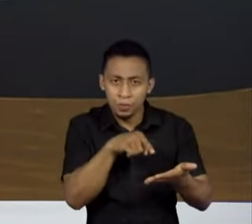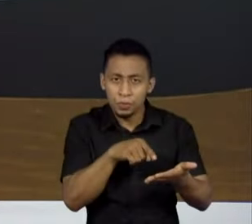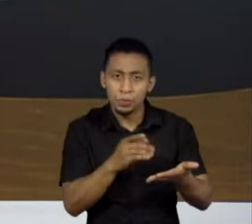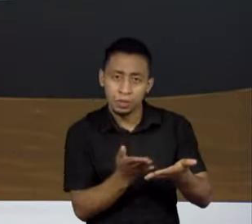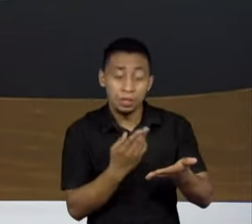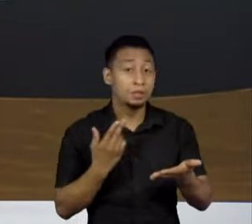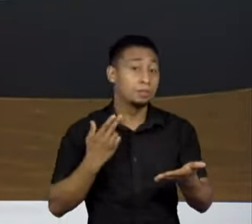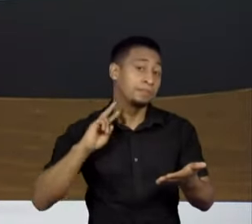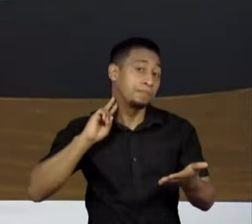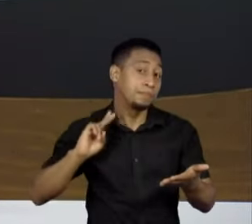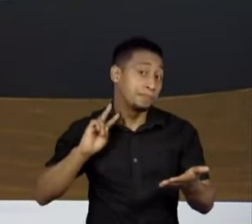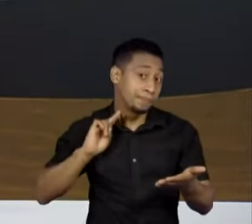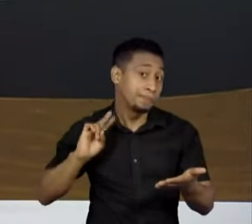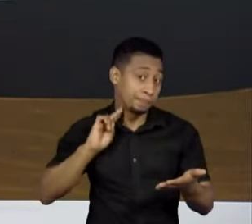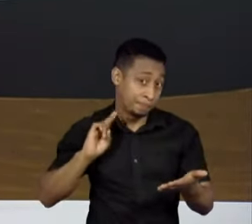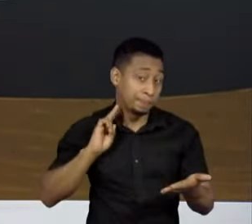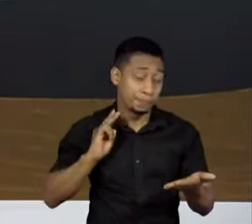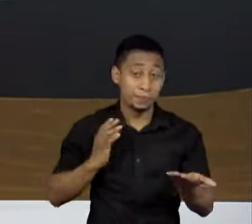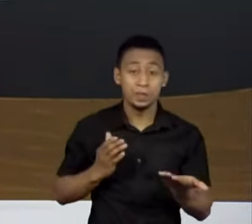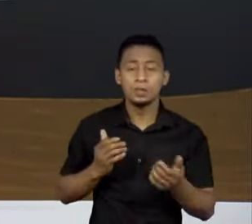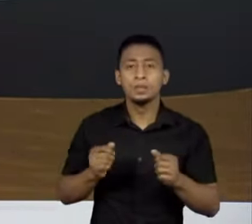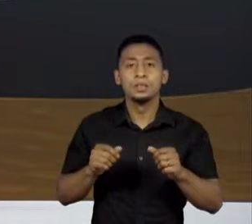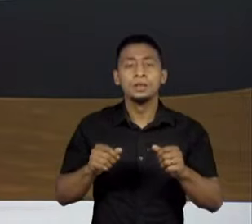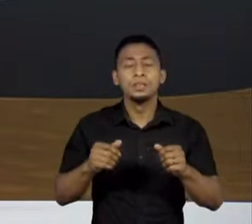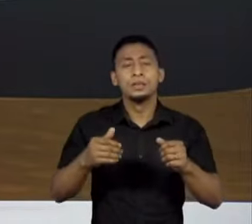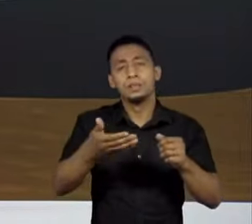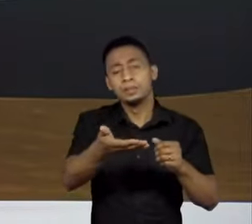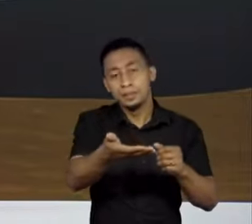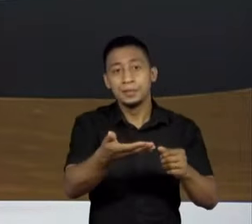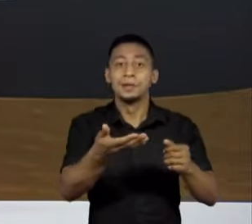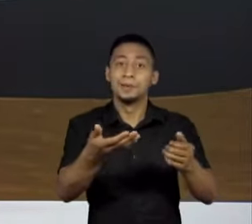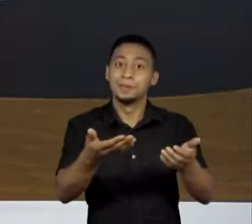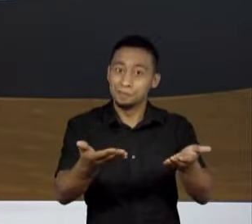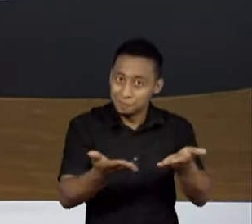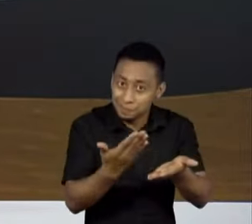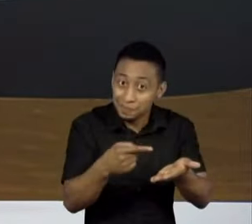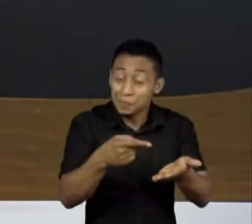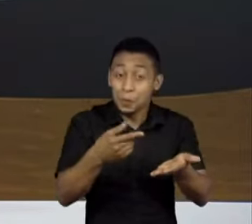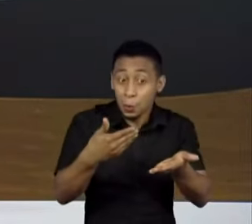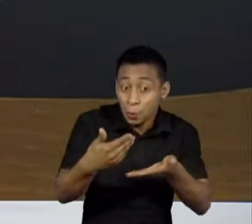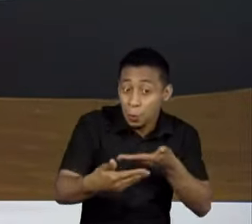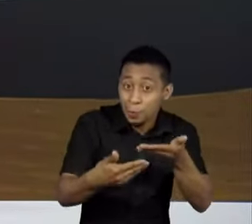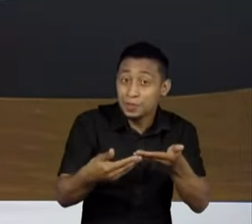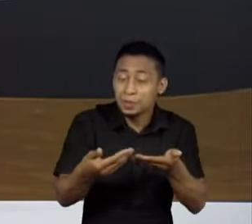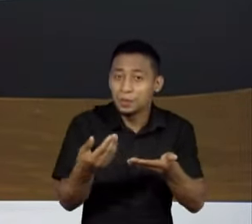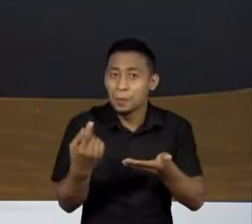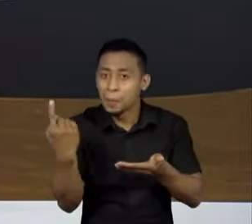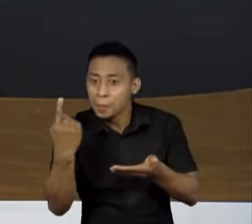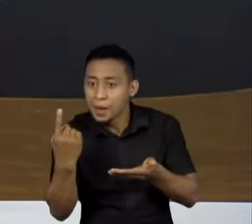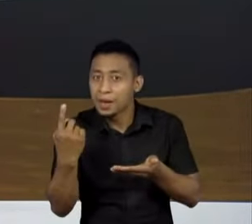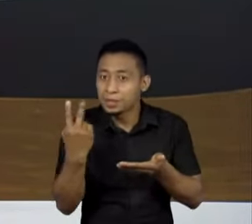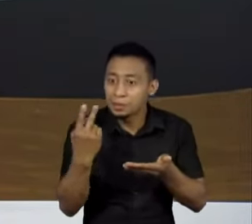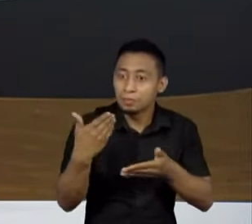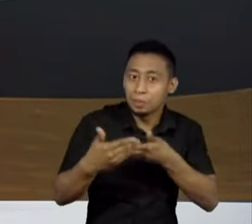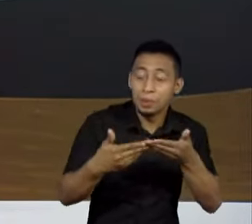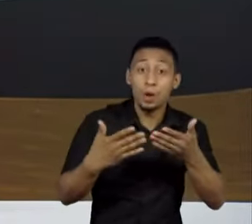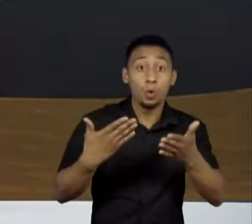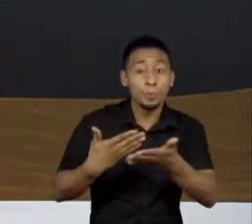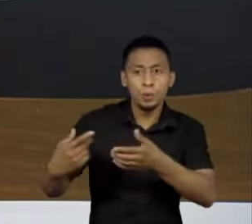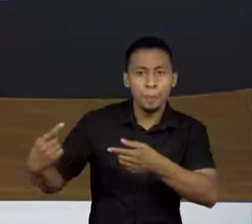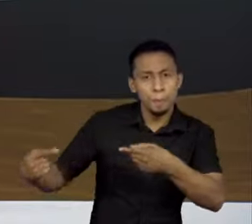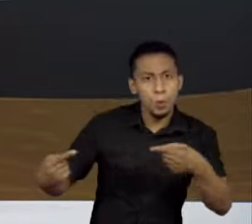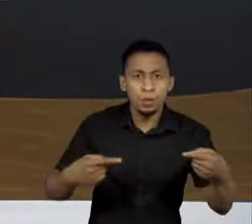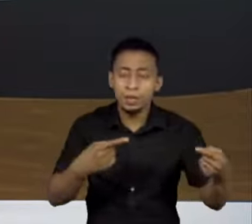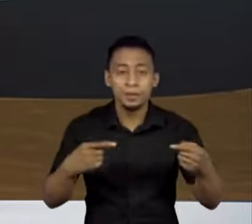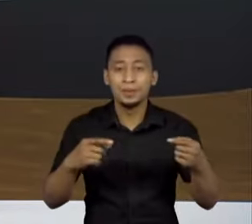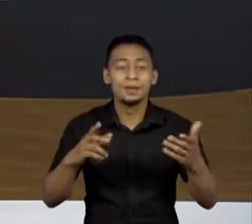da Carolina Maria de Jesus. E, diante do lançamento das primeiras obras, já se instaurou uma polêmica a respeito